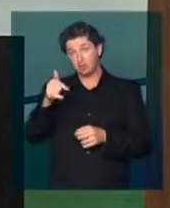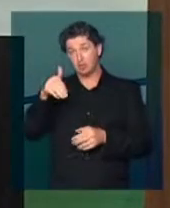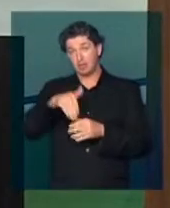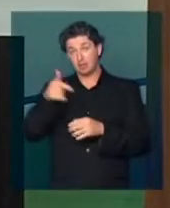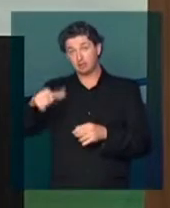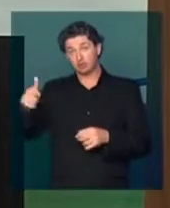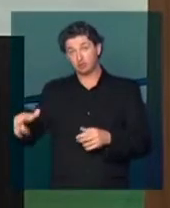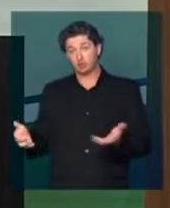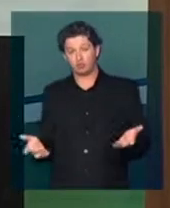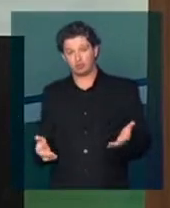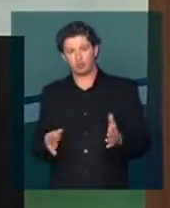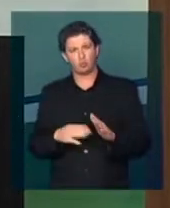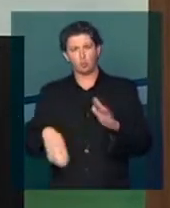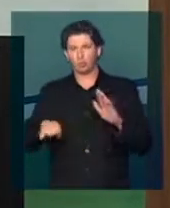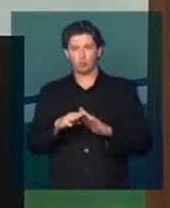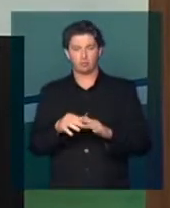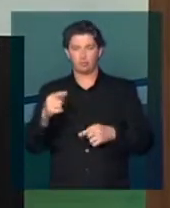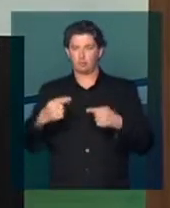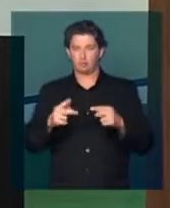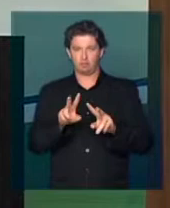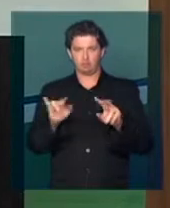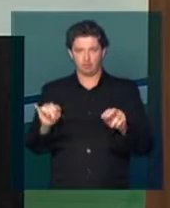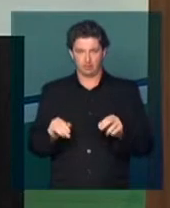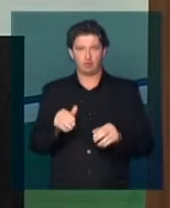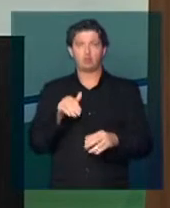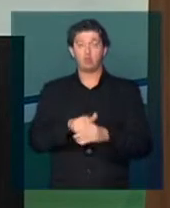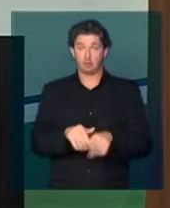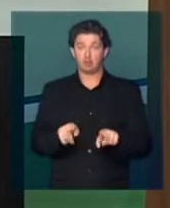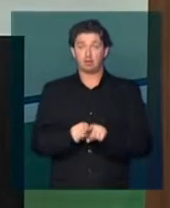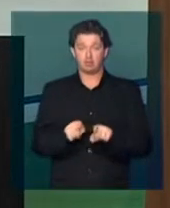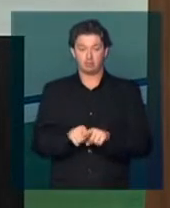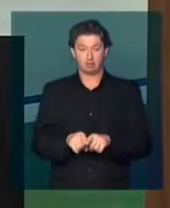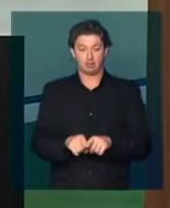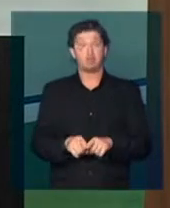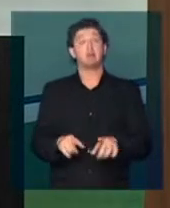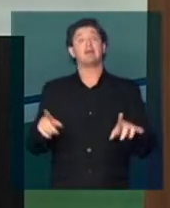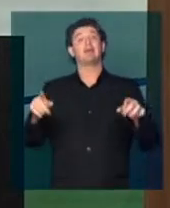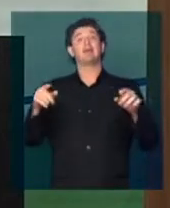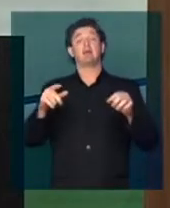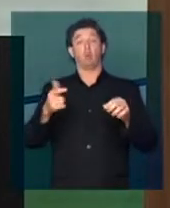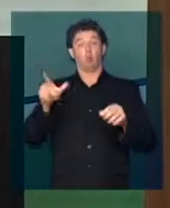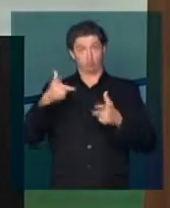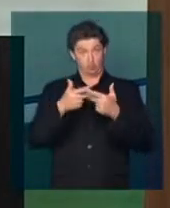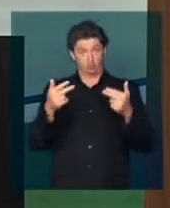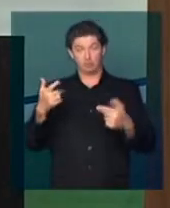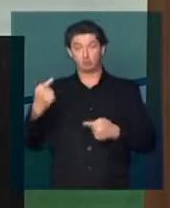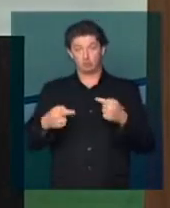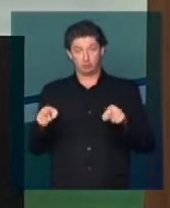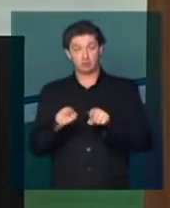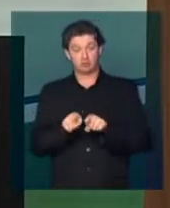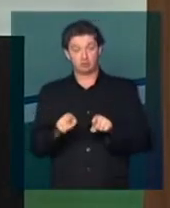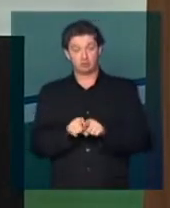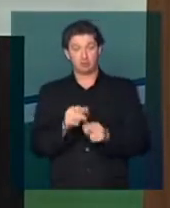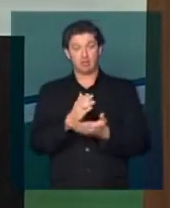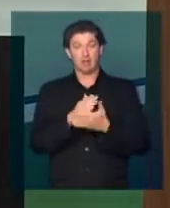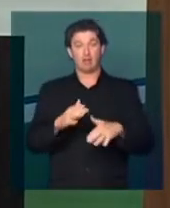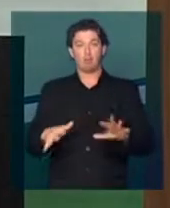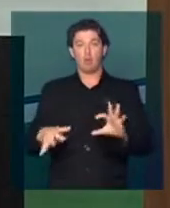reeleição? Tudo isso vai ser debatido e vai ser votado. Além disso, nós vamos discutir o